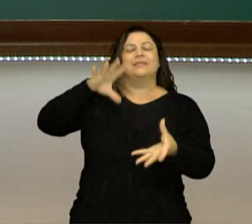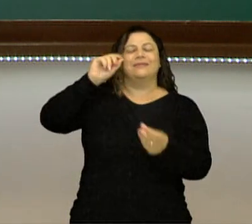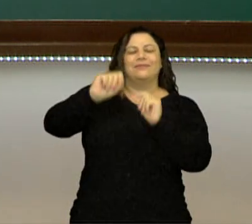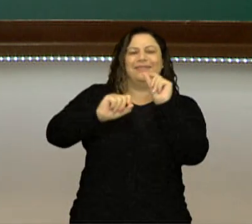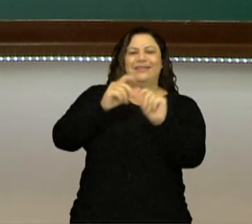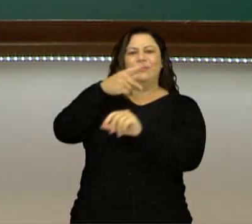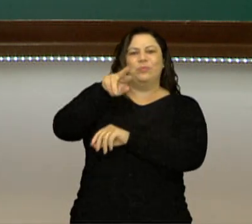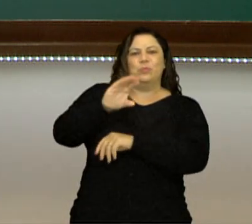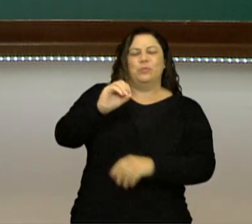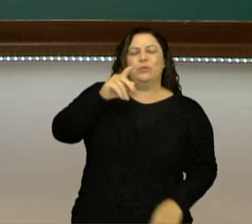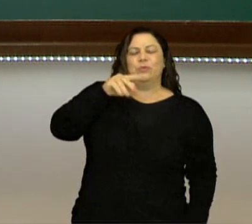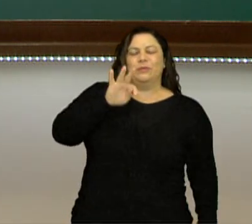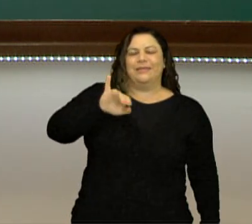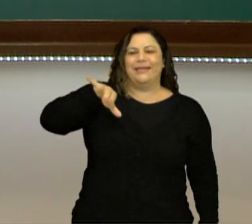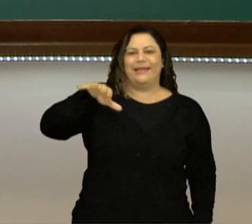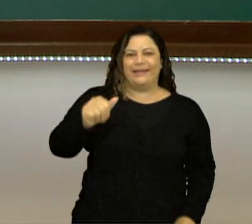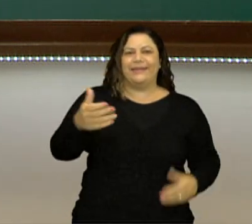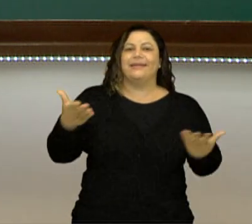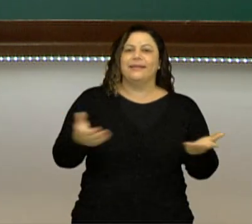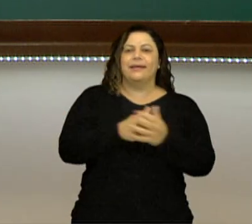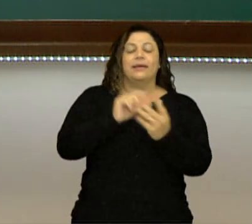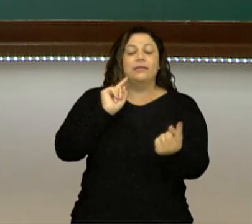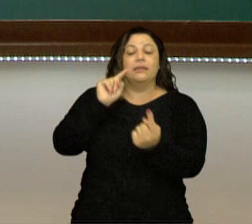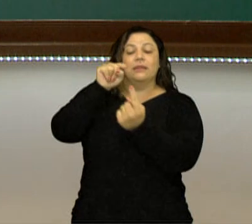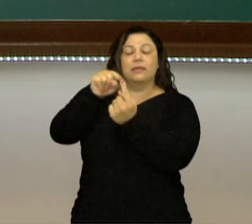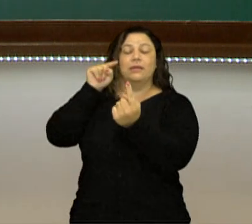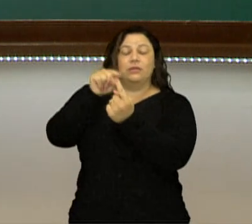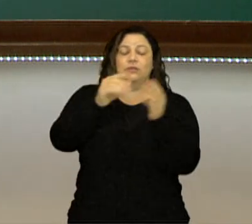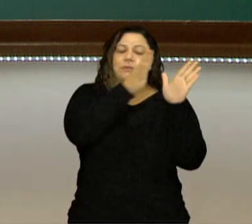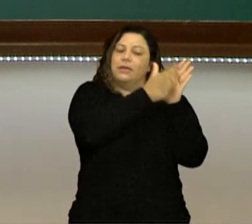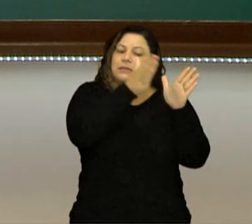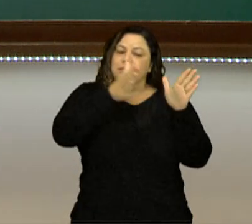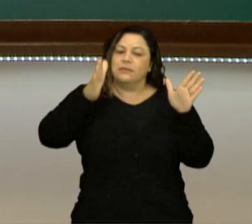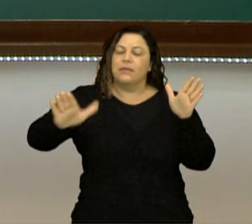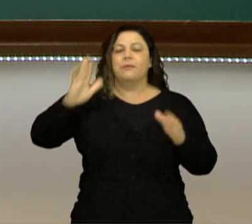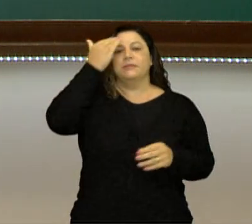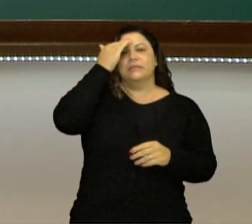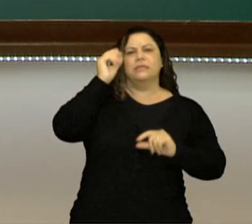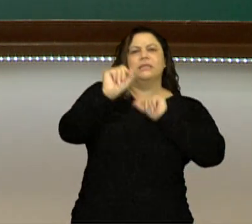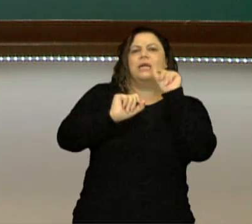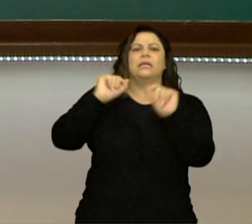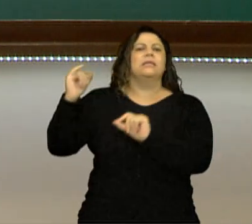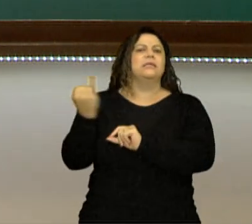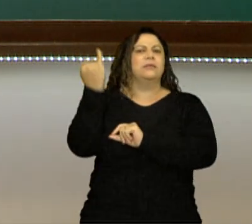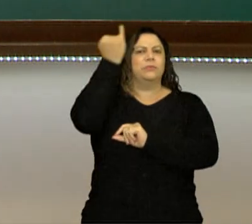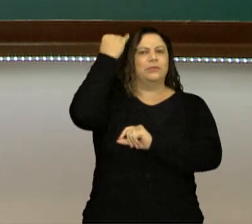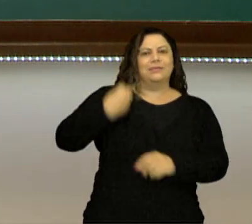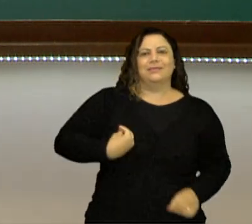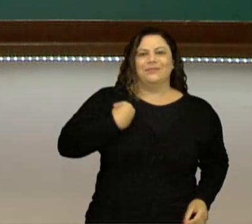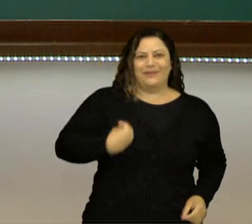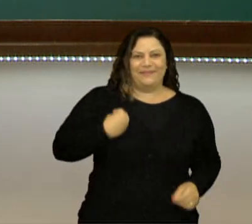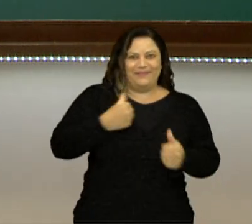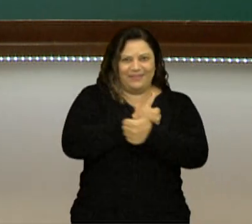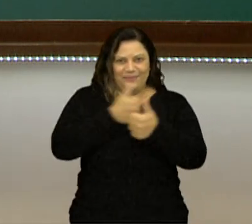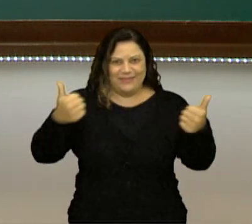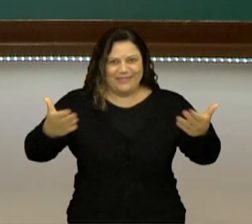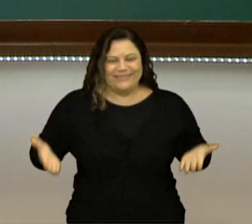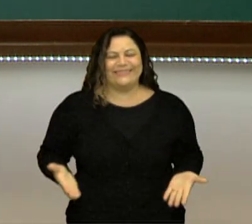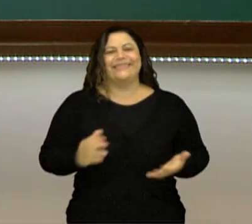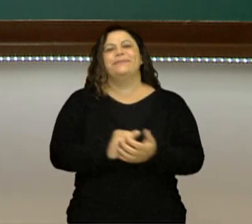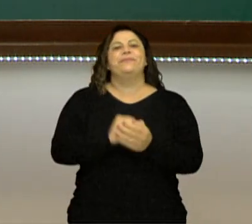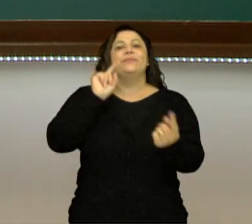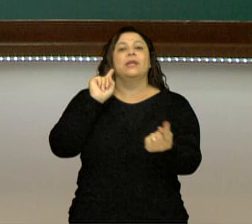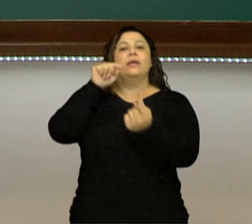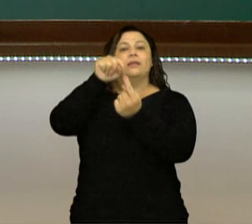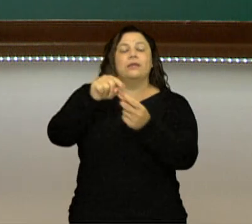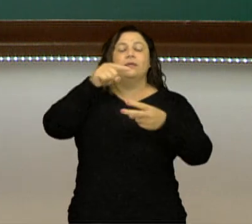dessa aula de hoje, identificar as etapas da síntese proteica e compreender a sua importância para a vida. Beleza? Primeira etapa, identificar